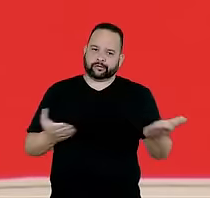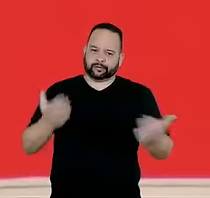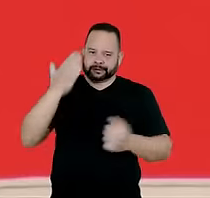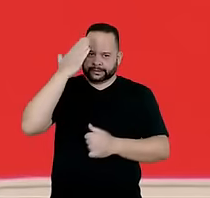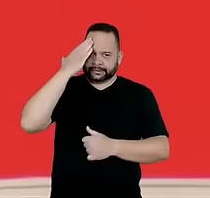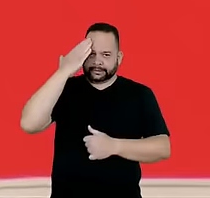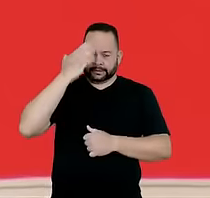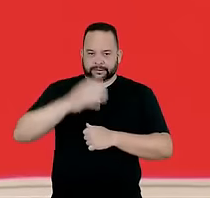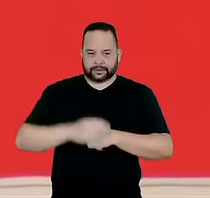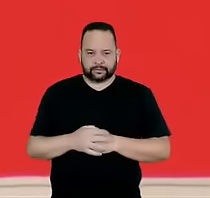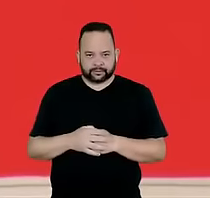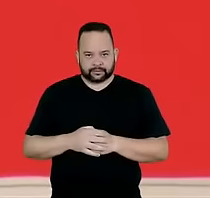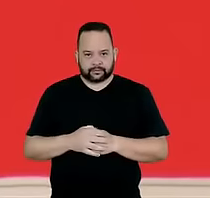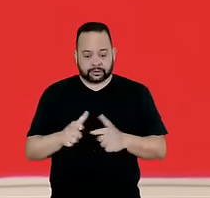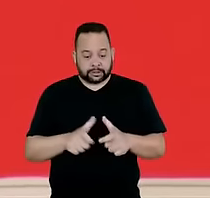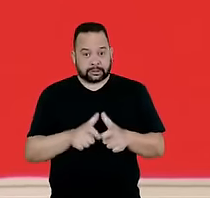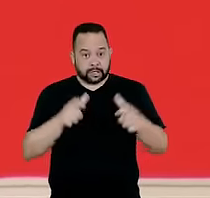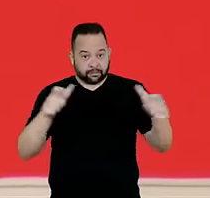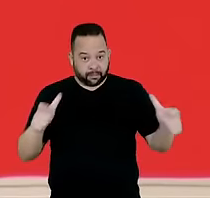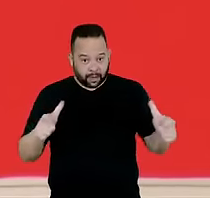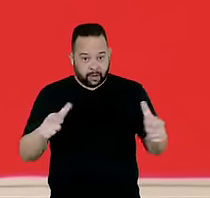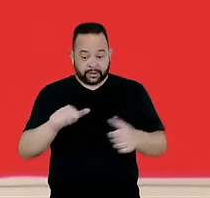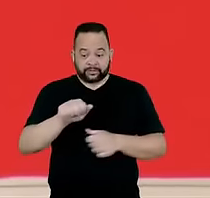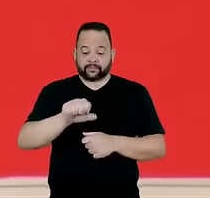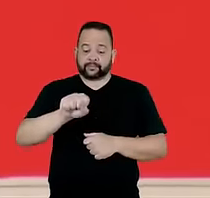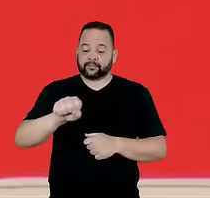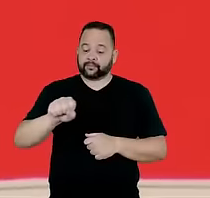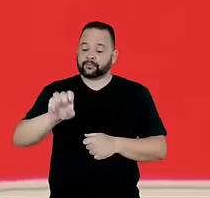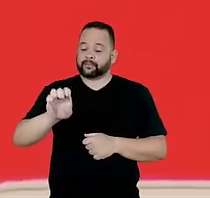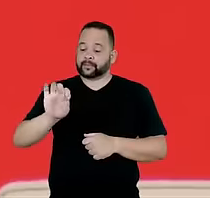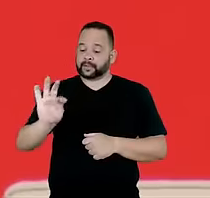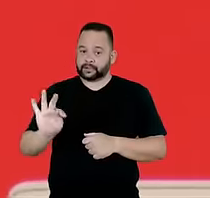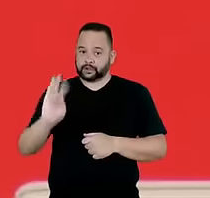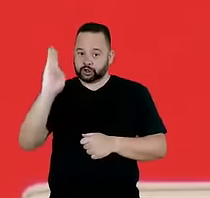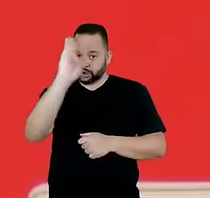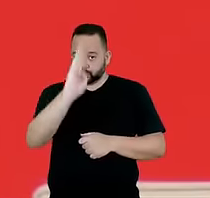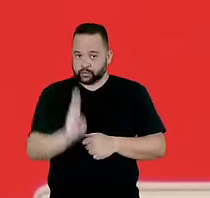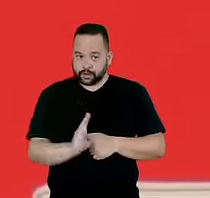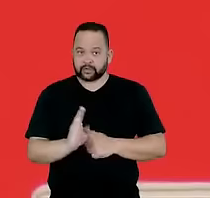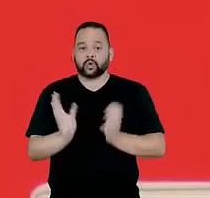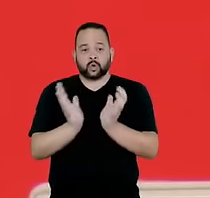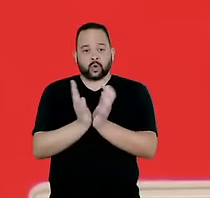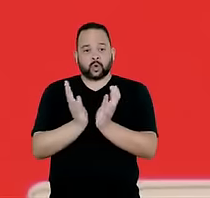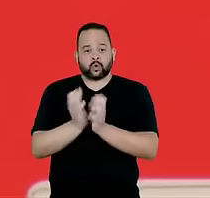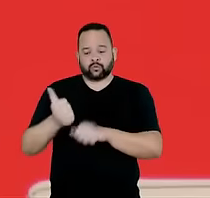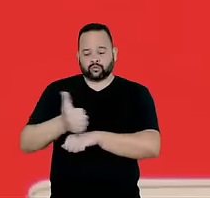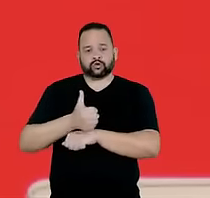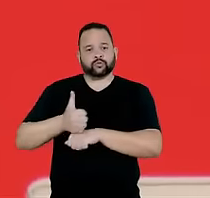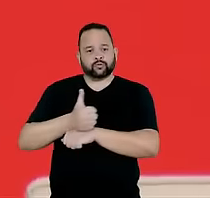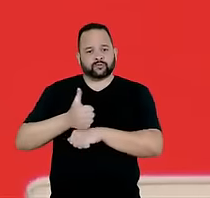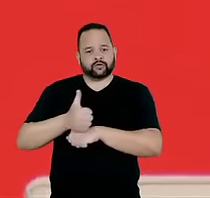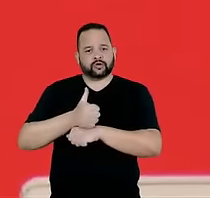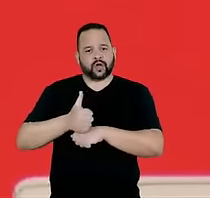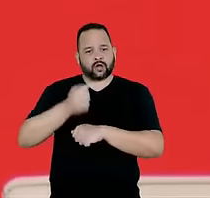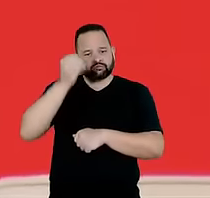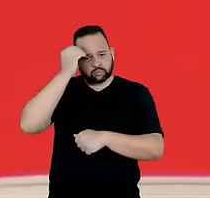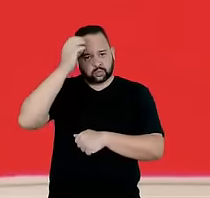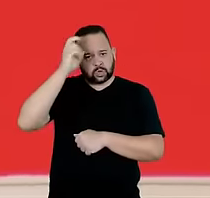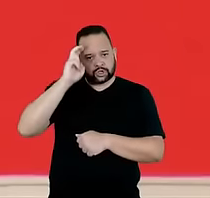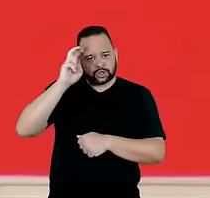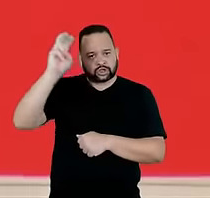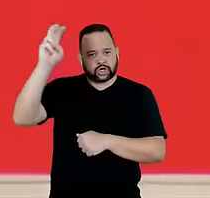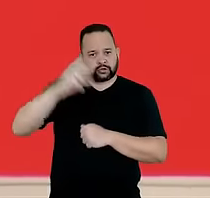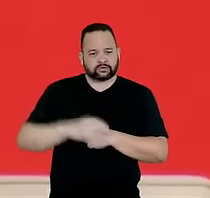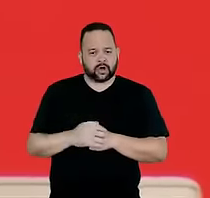das maiores assets do Brasil como equipe altamente qualificada na liderança do Bruno empenhada